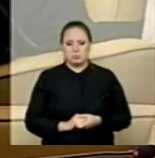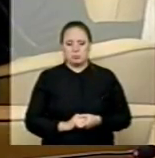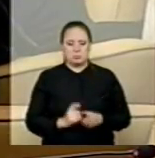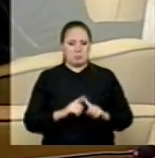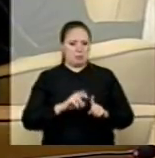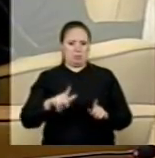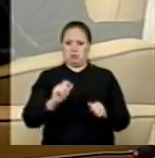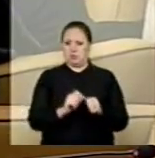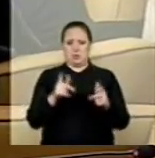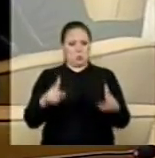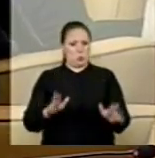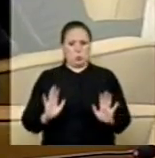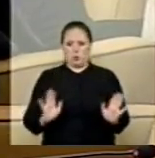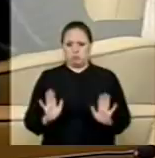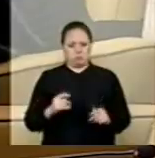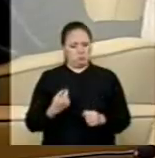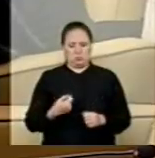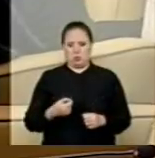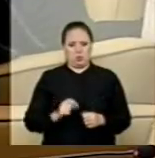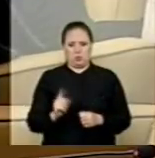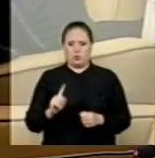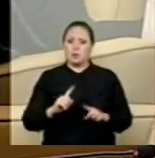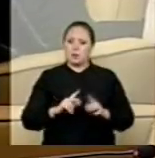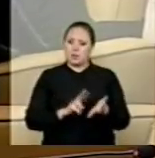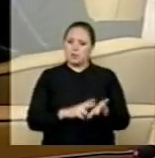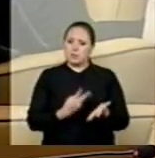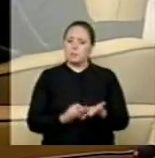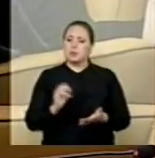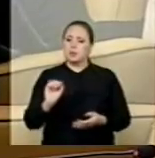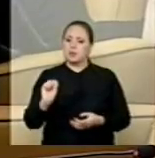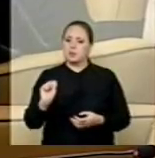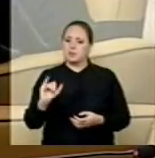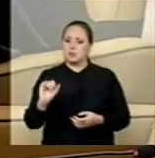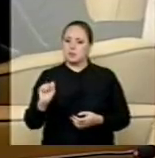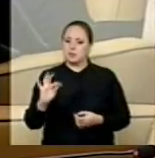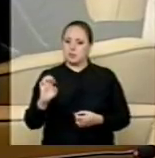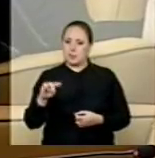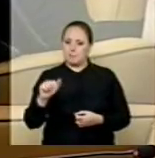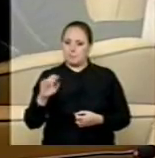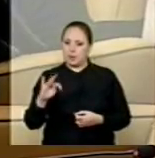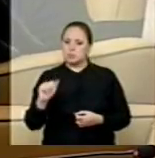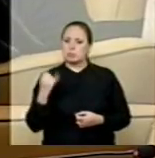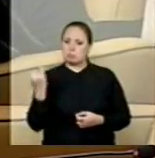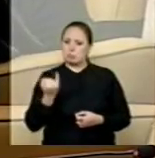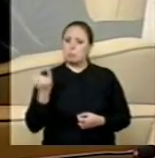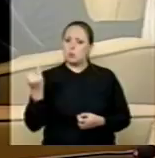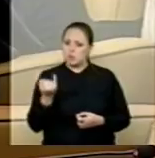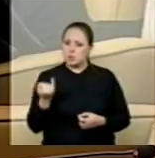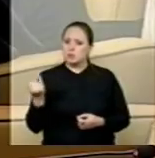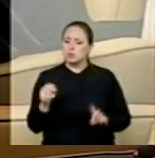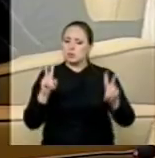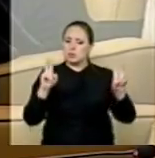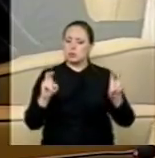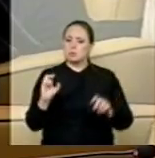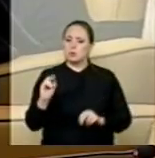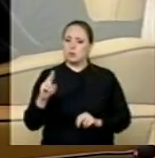e a interpretação sistemática ela é importantíssima no caso, quanto à outorga de